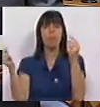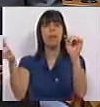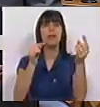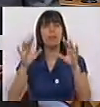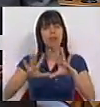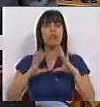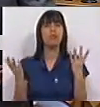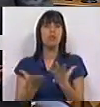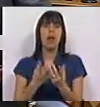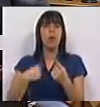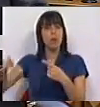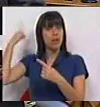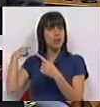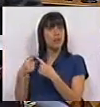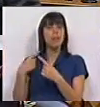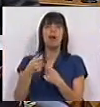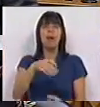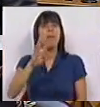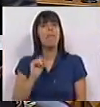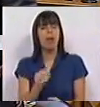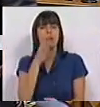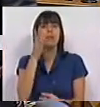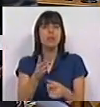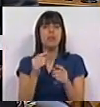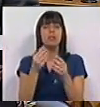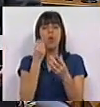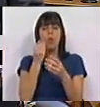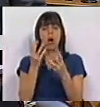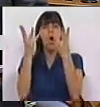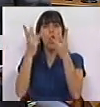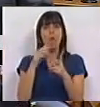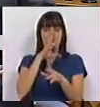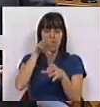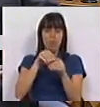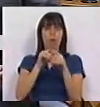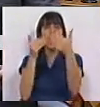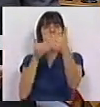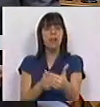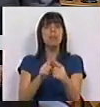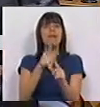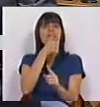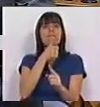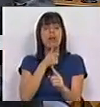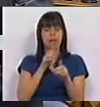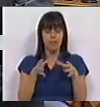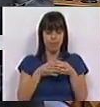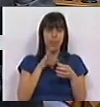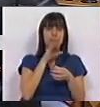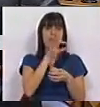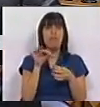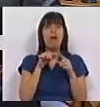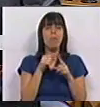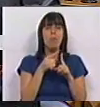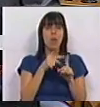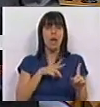da Generalidade de há uma semana, o PS sinalizou o quociente familiar como um limite vermelho. Com o quociente familiar, o